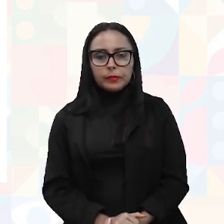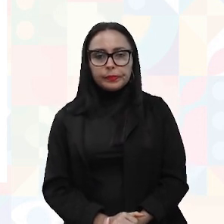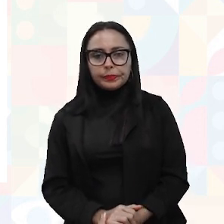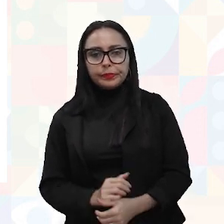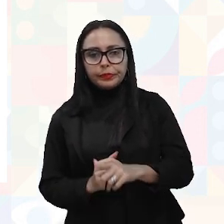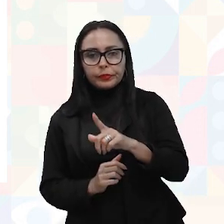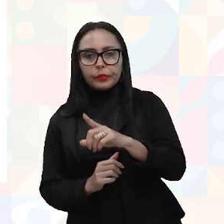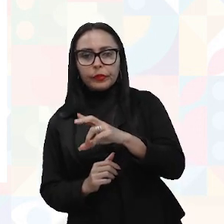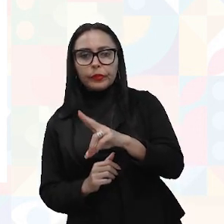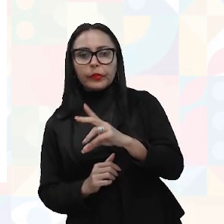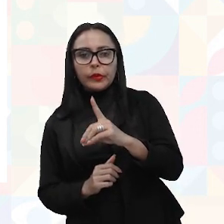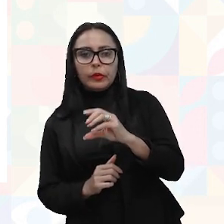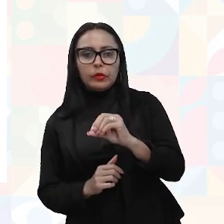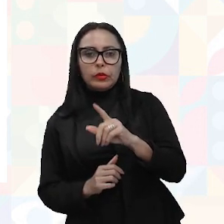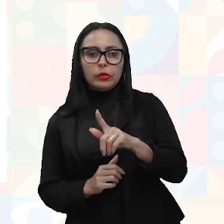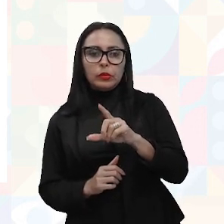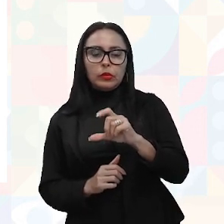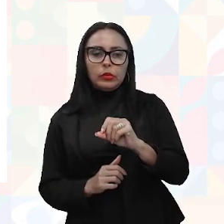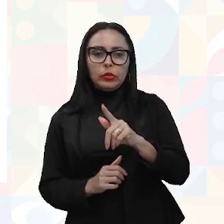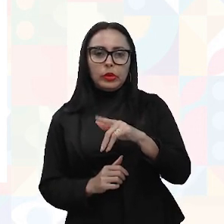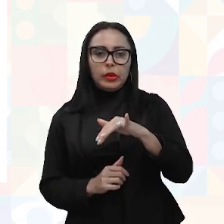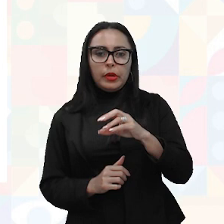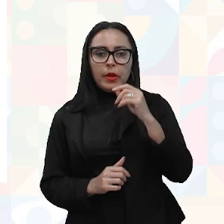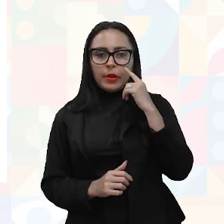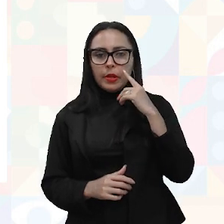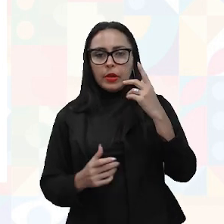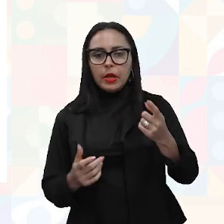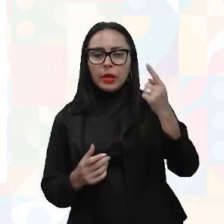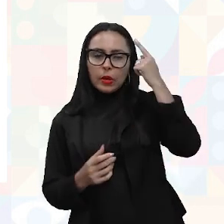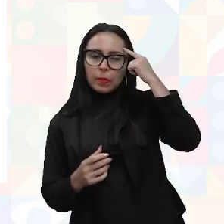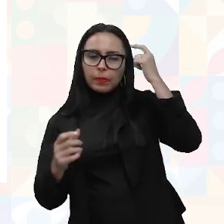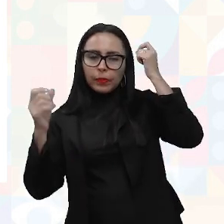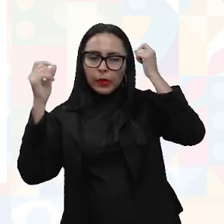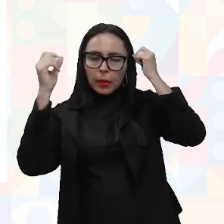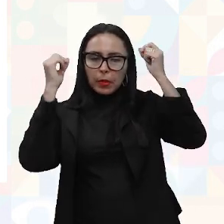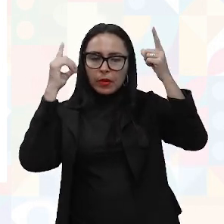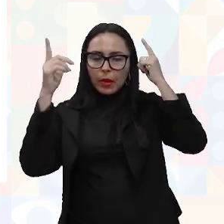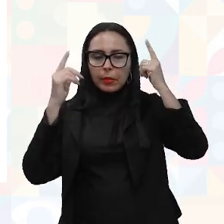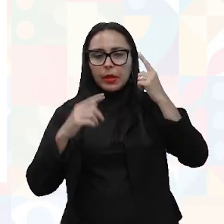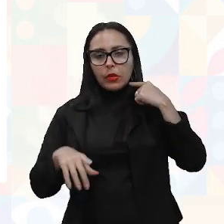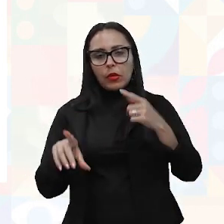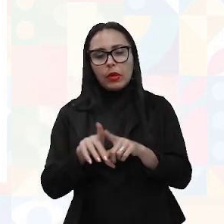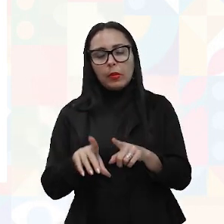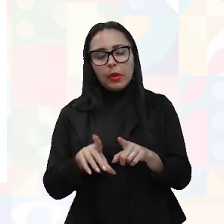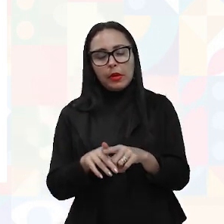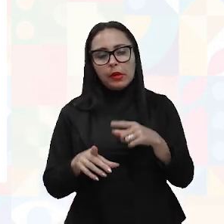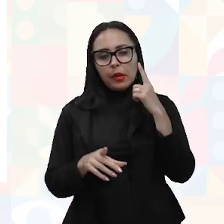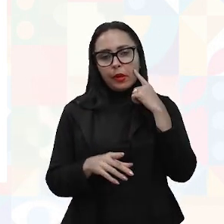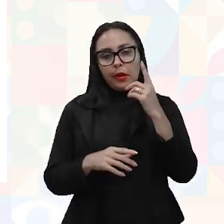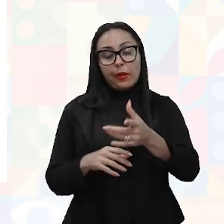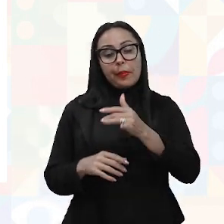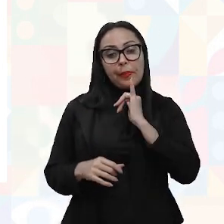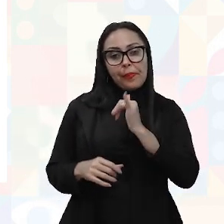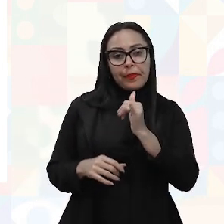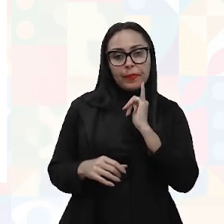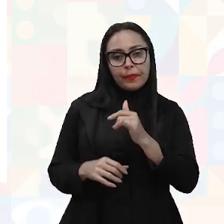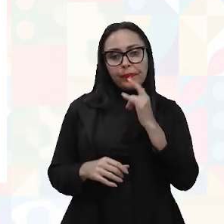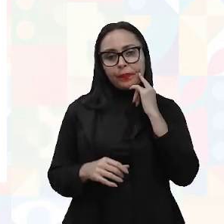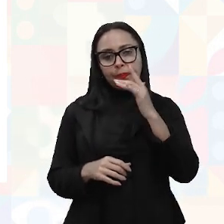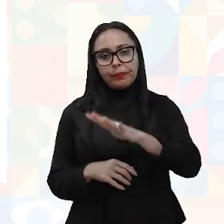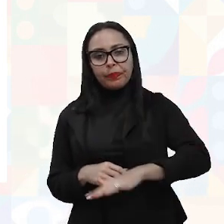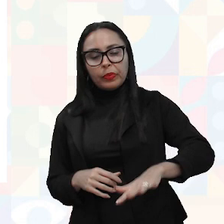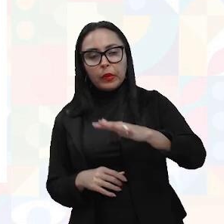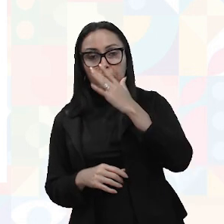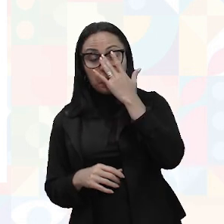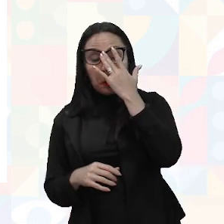ludologia corporifica uma linha de pensamento que inverte a posição central distribuída na narrativa. O que subentende a ideia da ludologia é